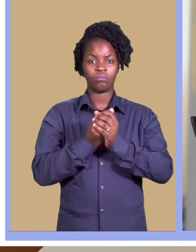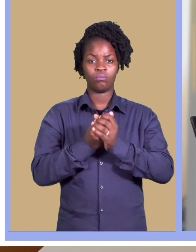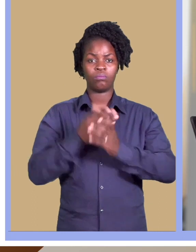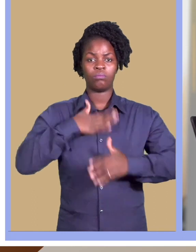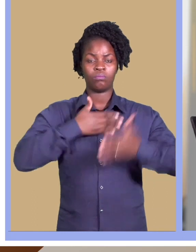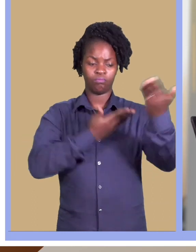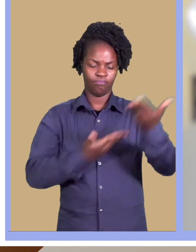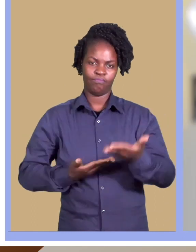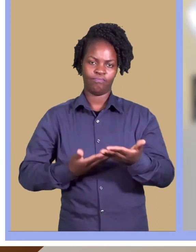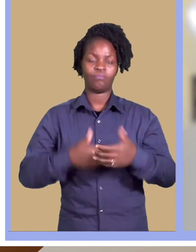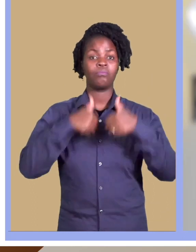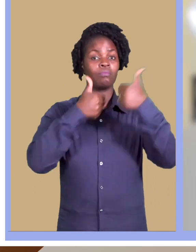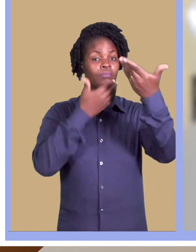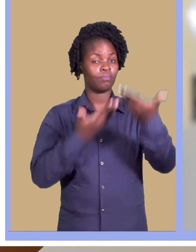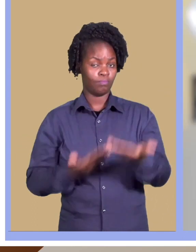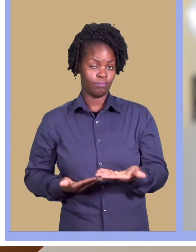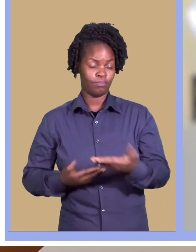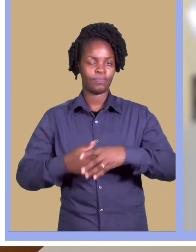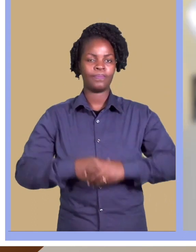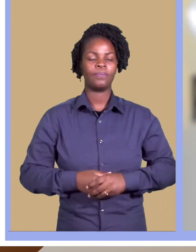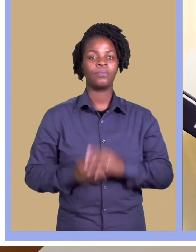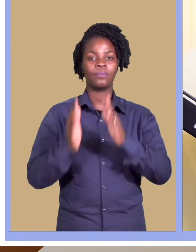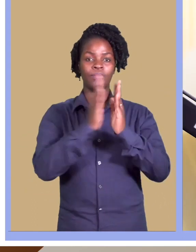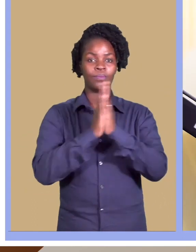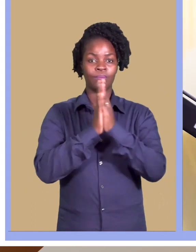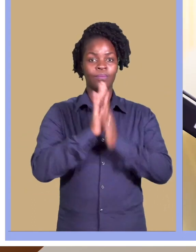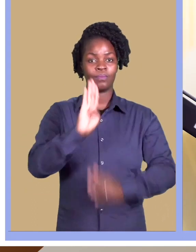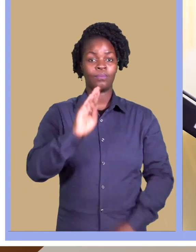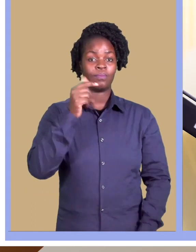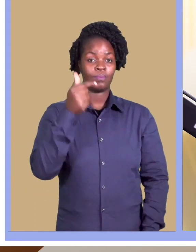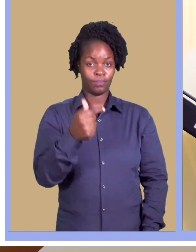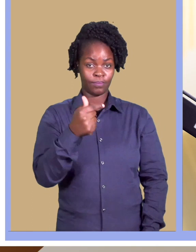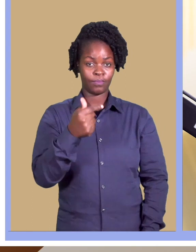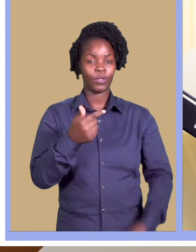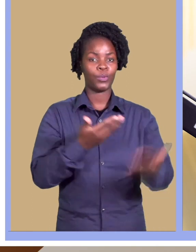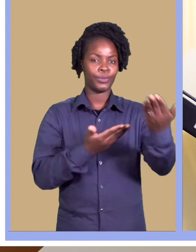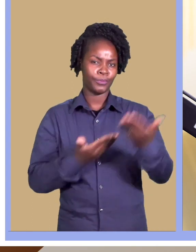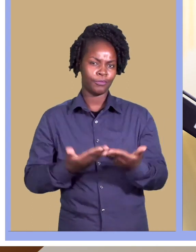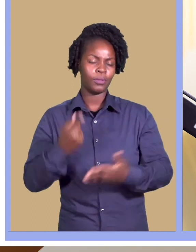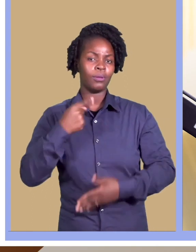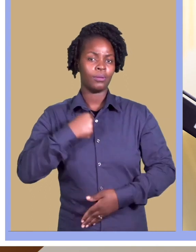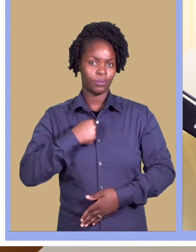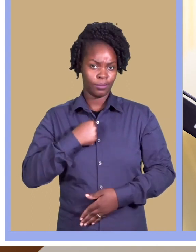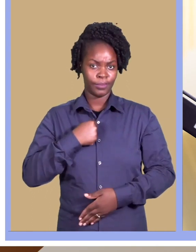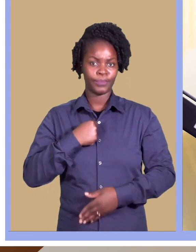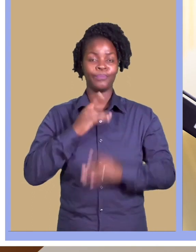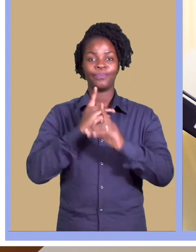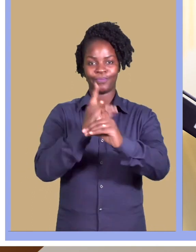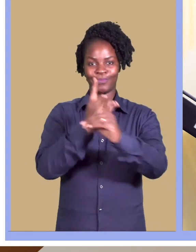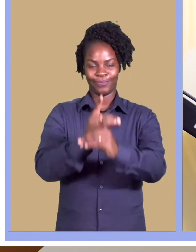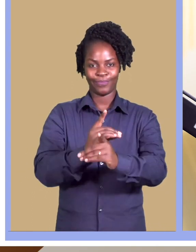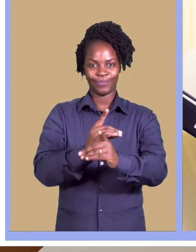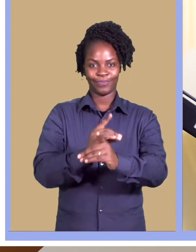nesta temática. Sejam bem-vindos. Muito obrigado, Bata, por ter convidado para